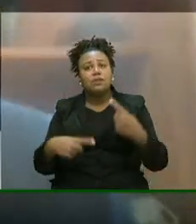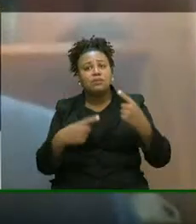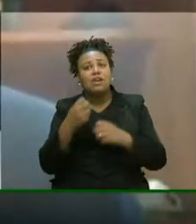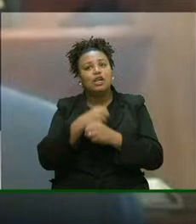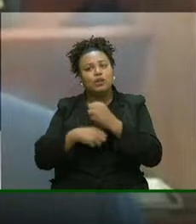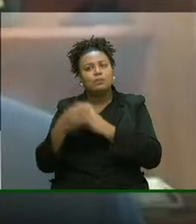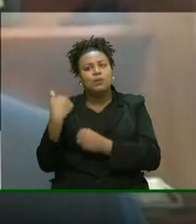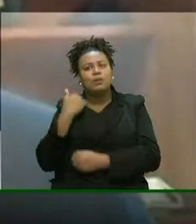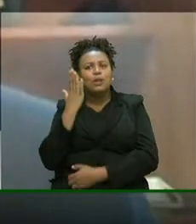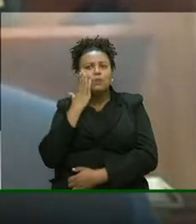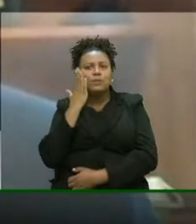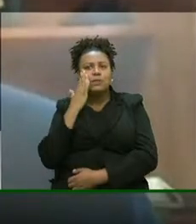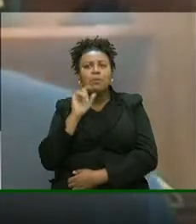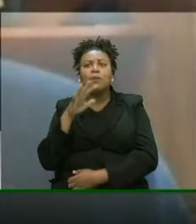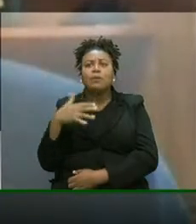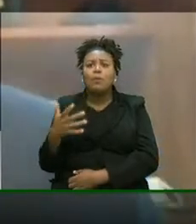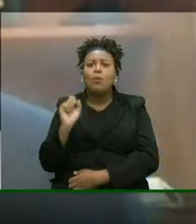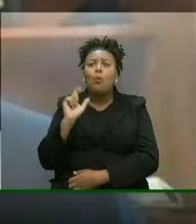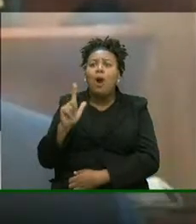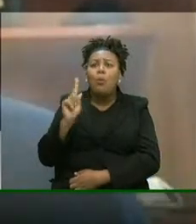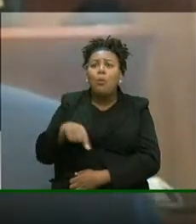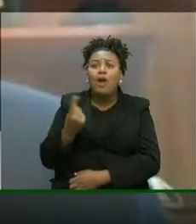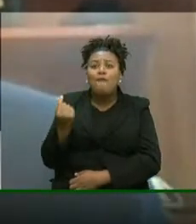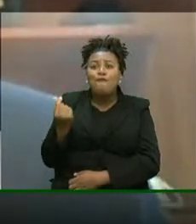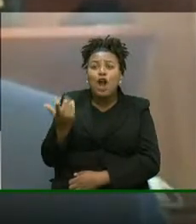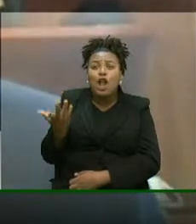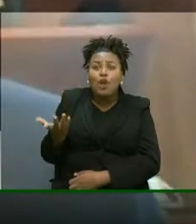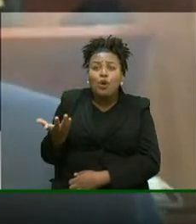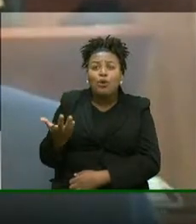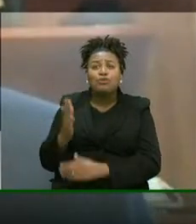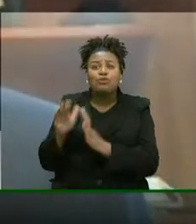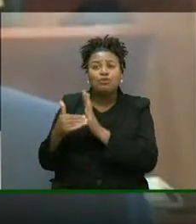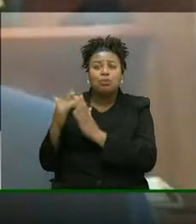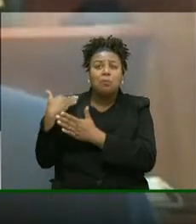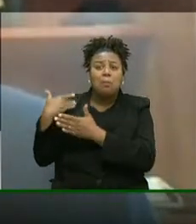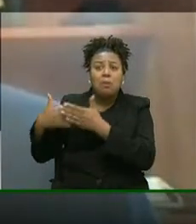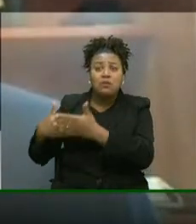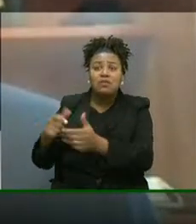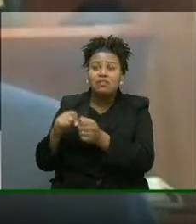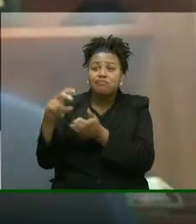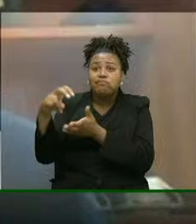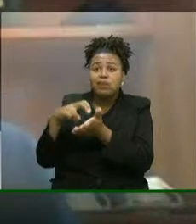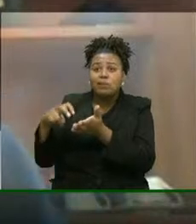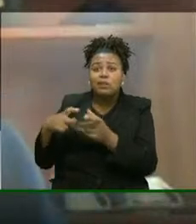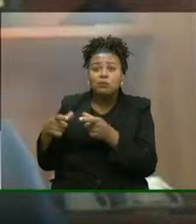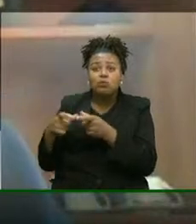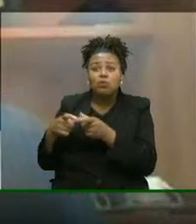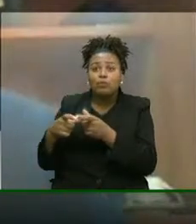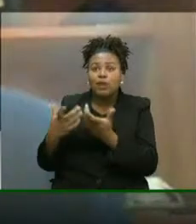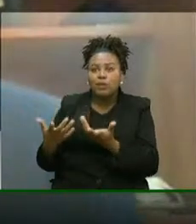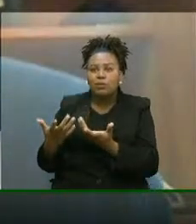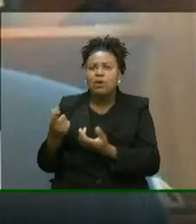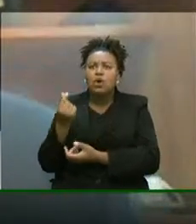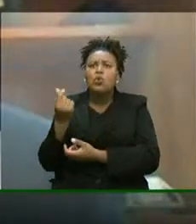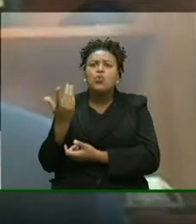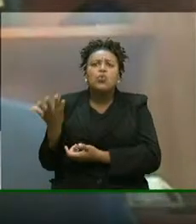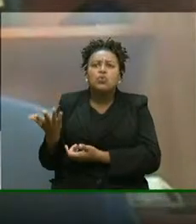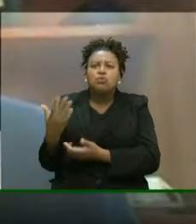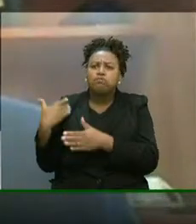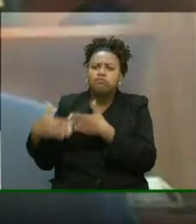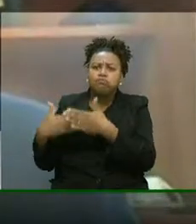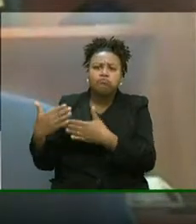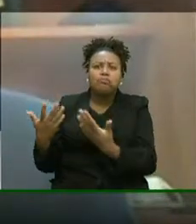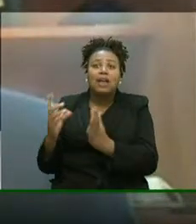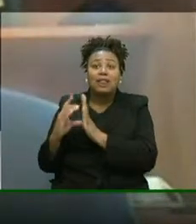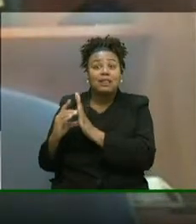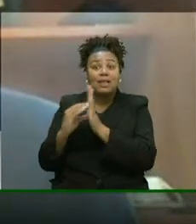no ano passado para saber, afinal de contas, qual seria o custo de todo o processo da emissão dos documentos, enfim, o custo de todos os processos